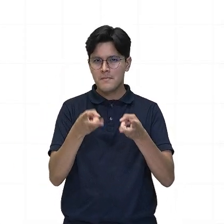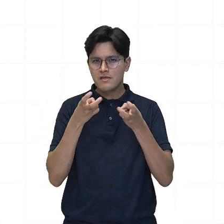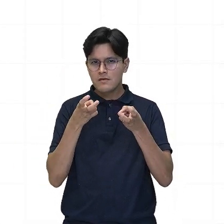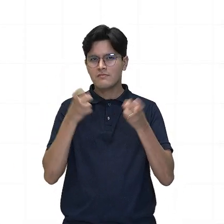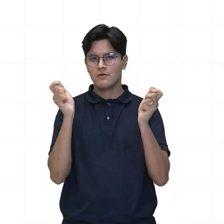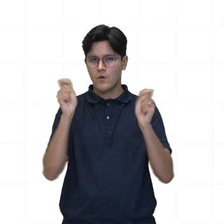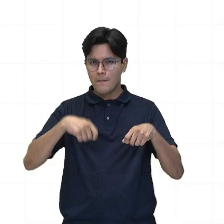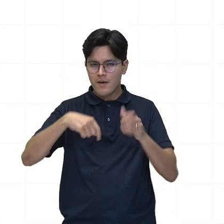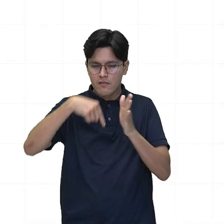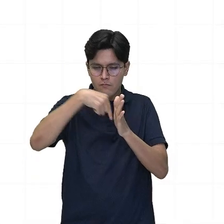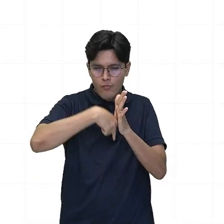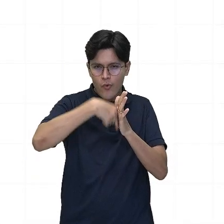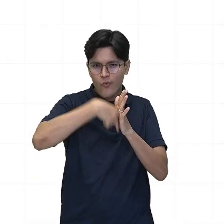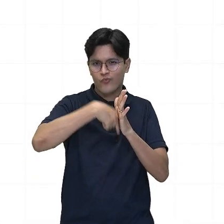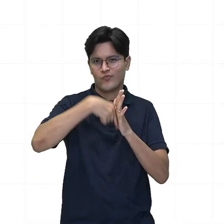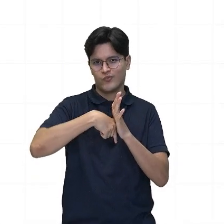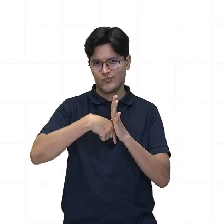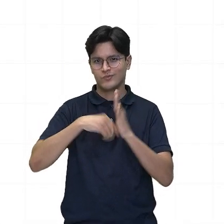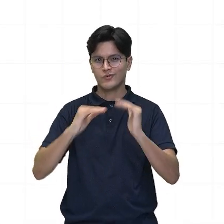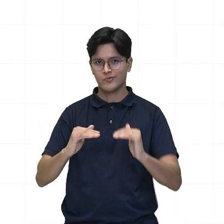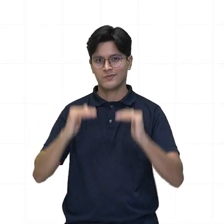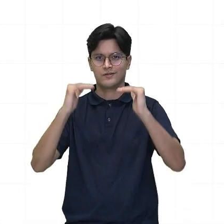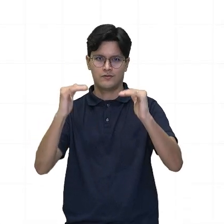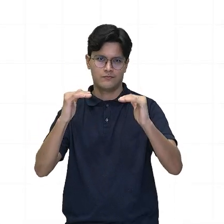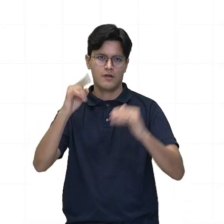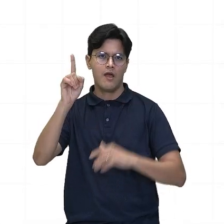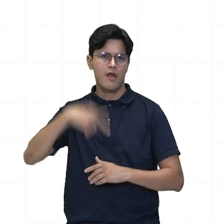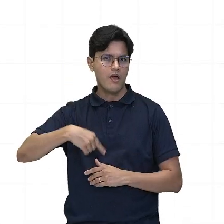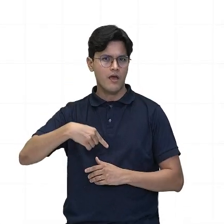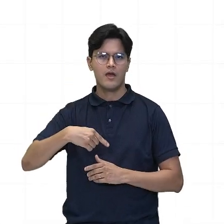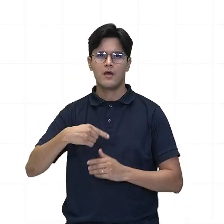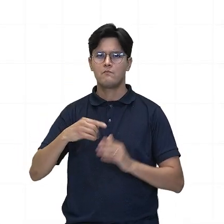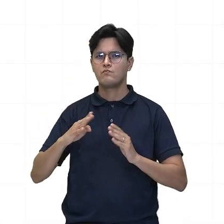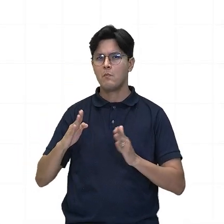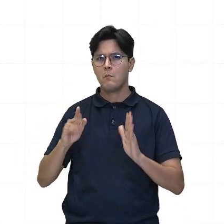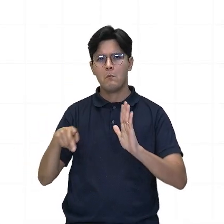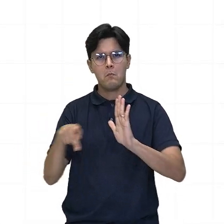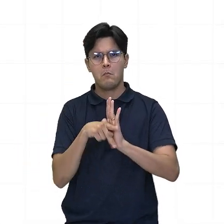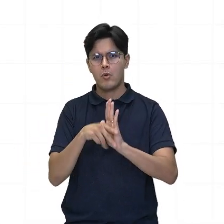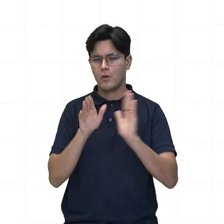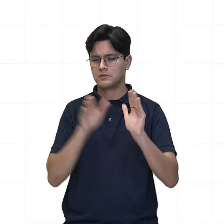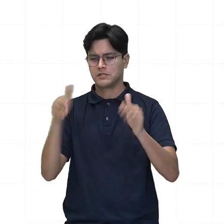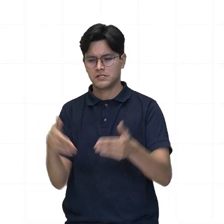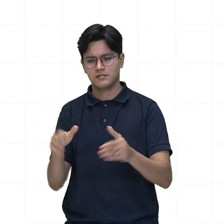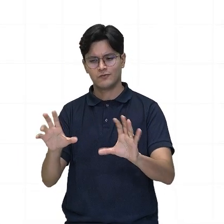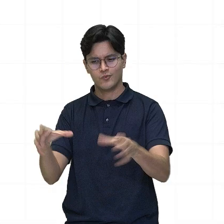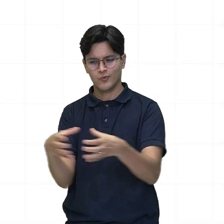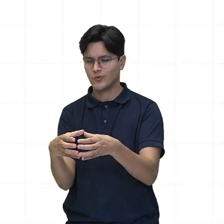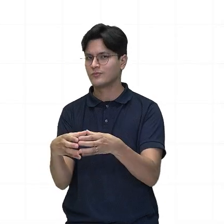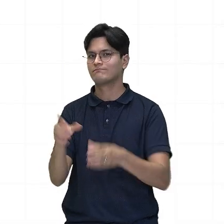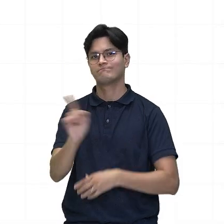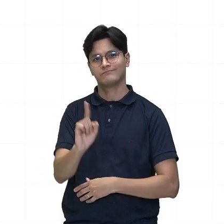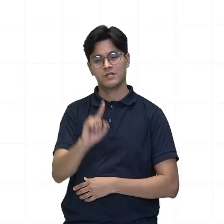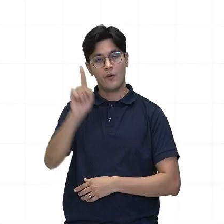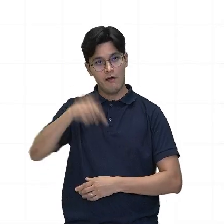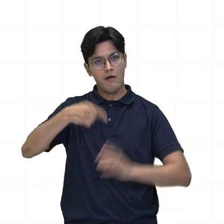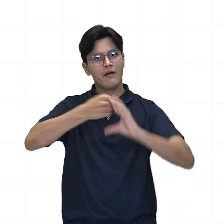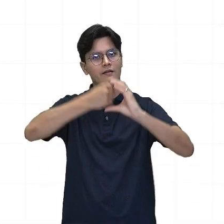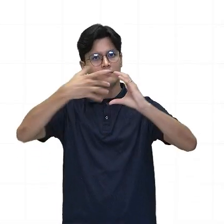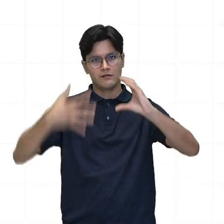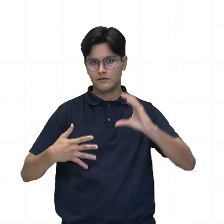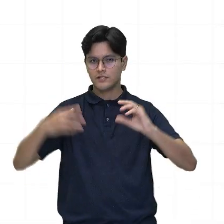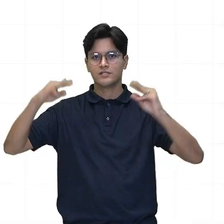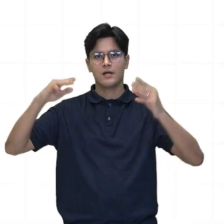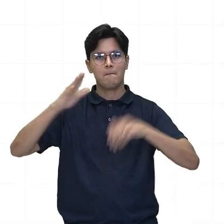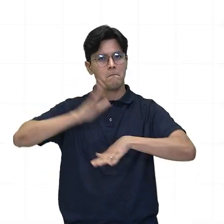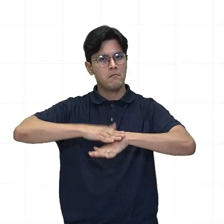Não é exclusiva de poucos, mas uma característica essencialmente humana. Então, vamos pensar que